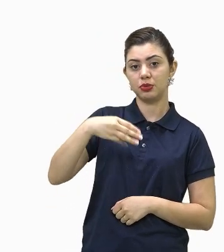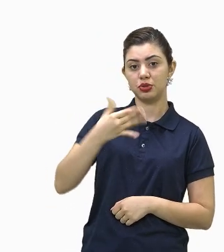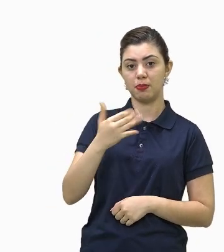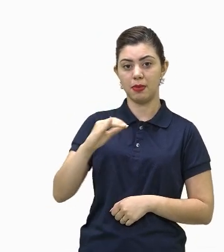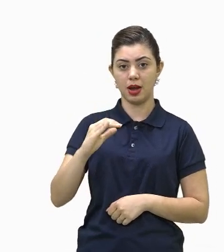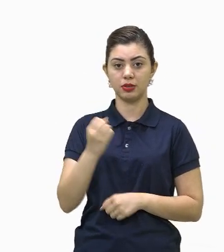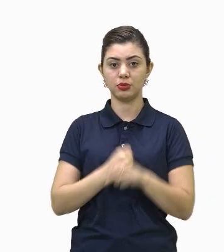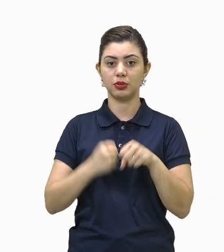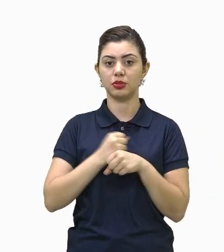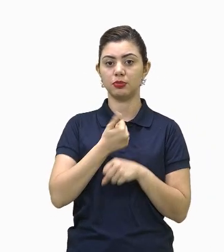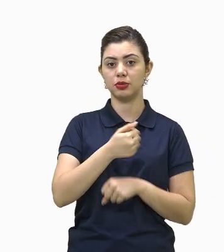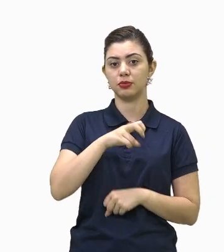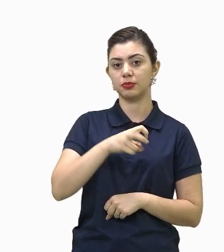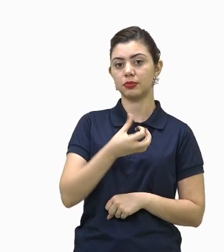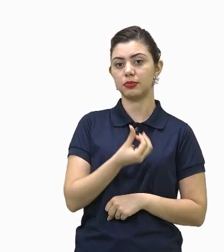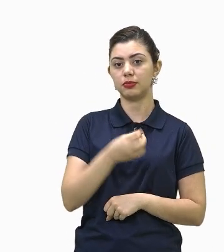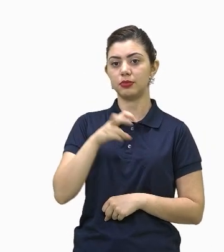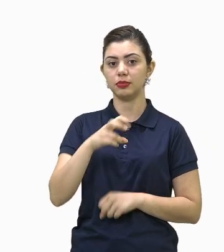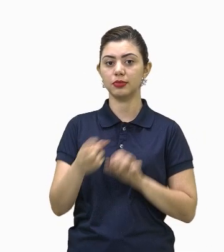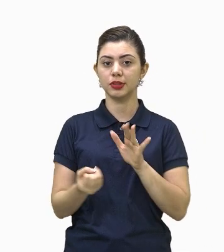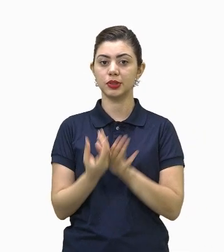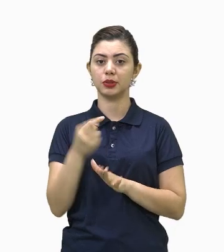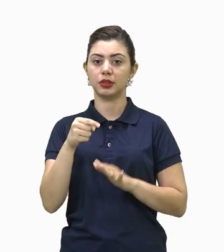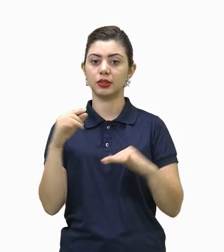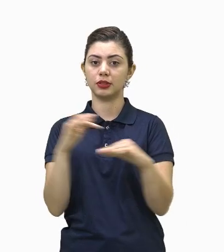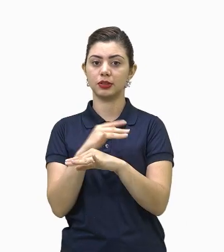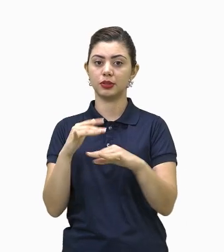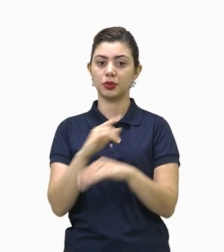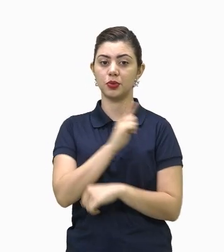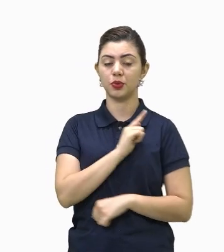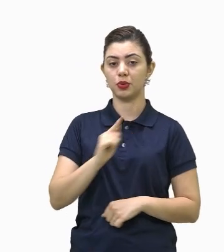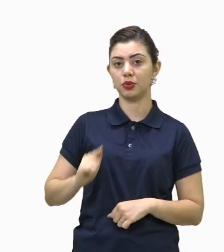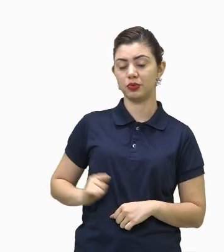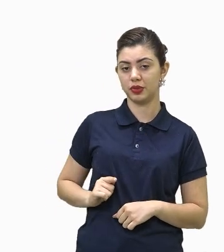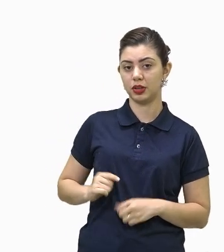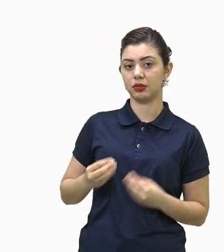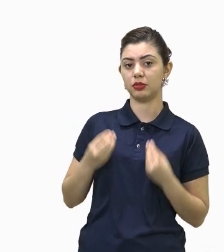do Rio de Janeiro. O governo foi confiado ao Estácio de Sá.